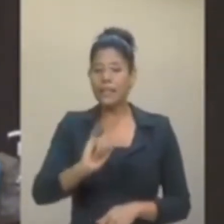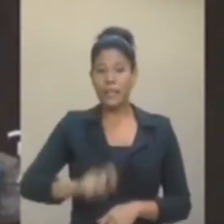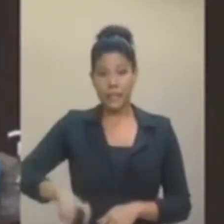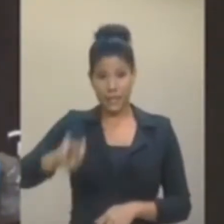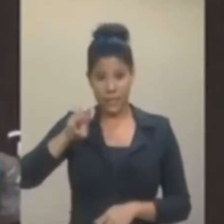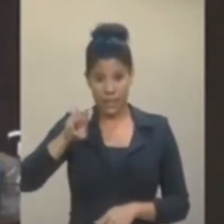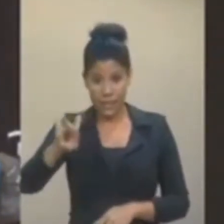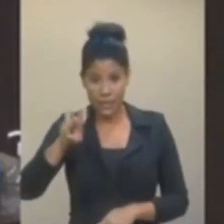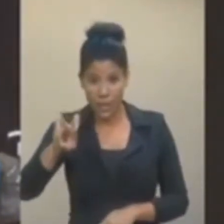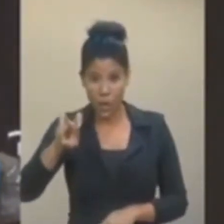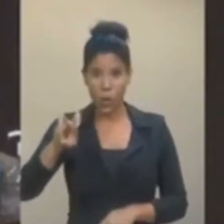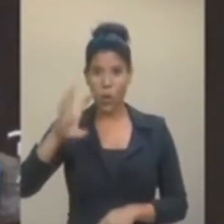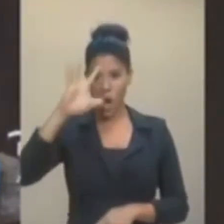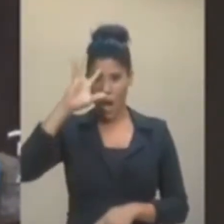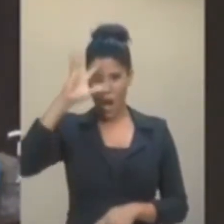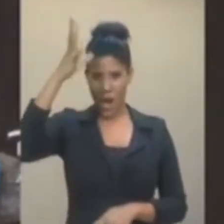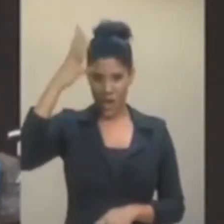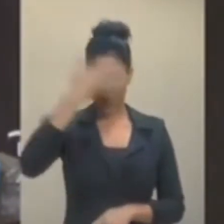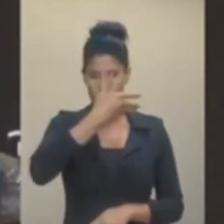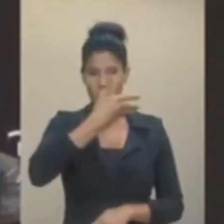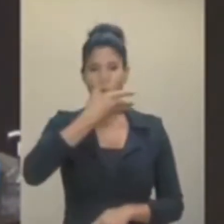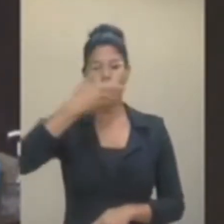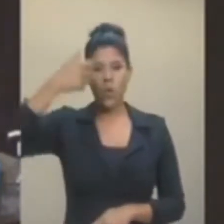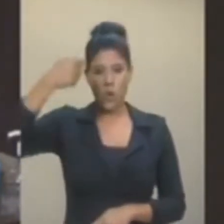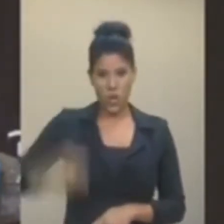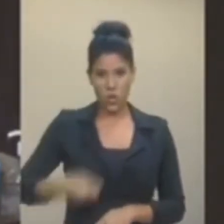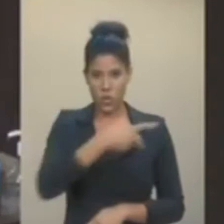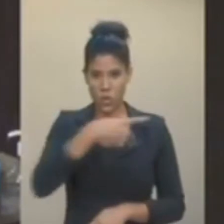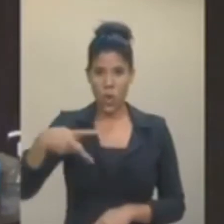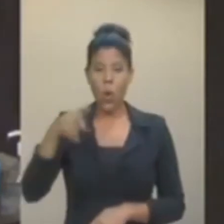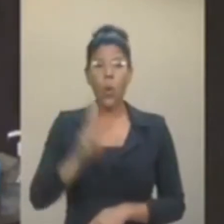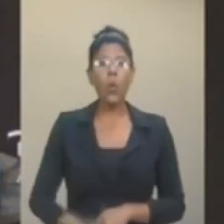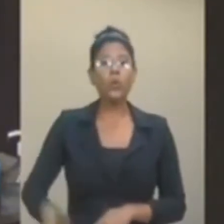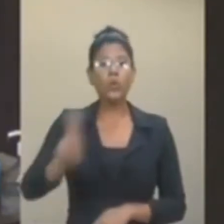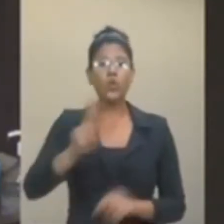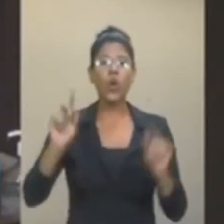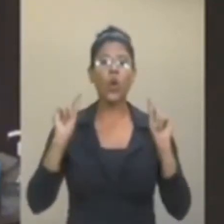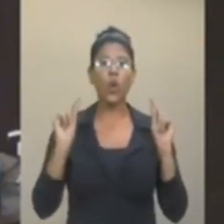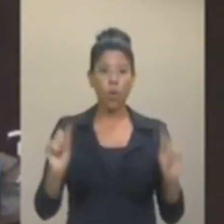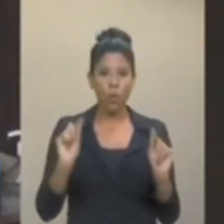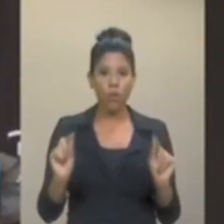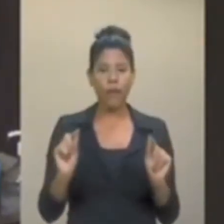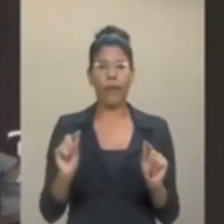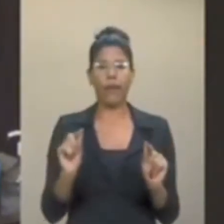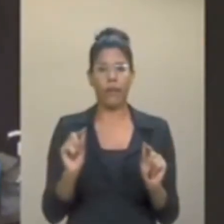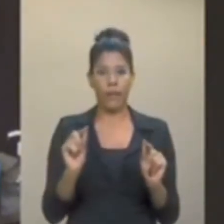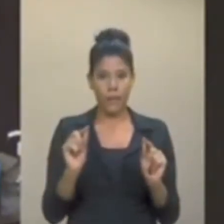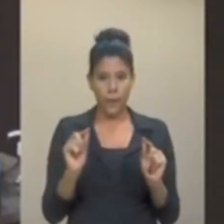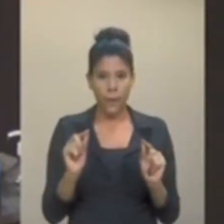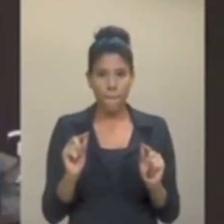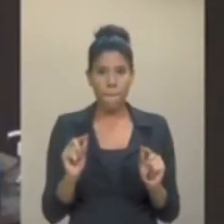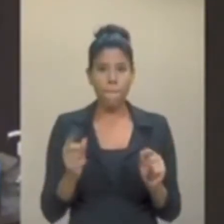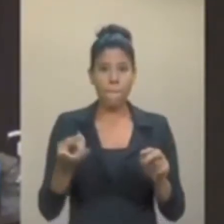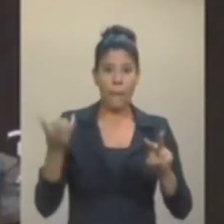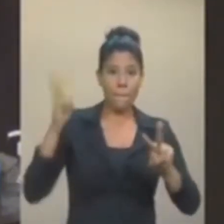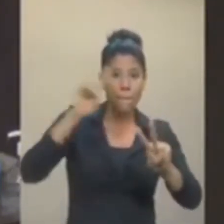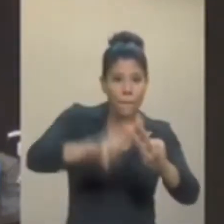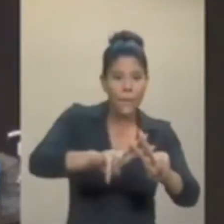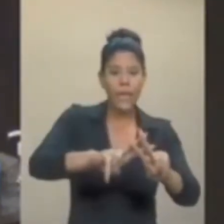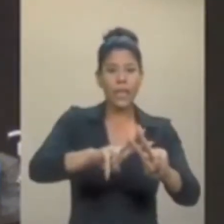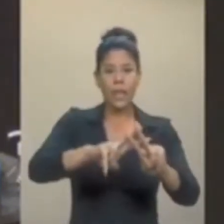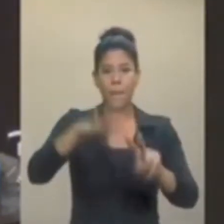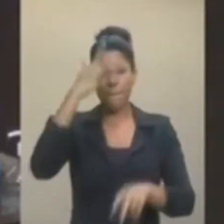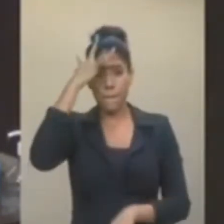se utilizou da força repressiva, da força coercitiva, para fazer prisões ilegais,